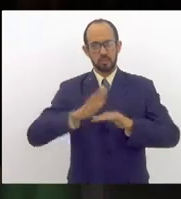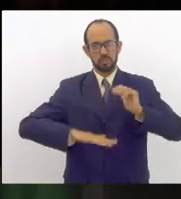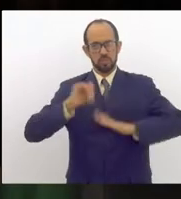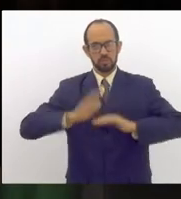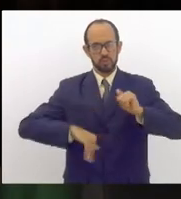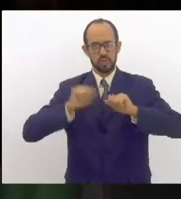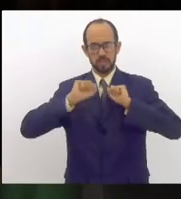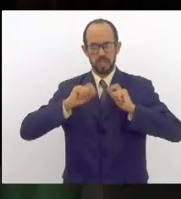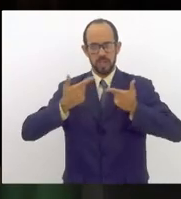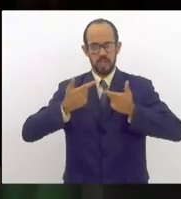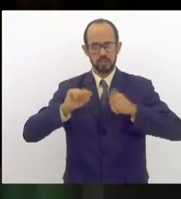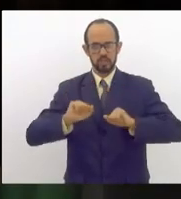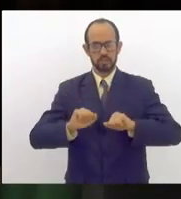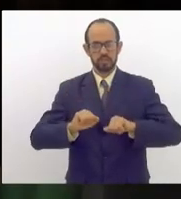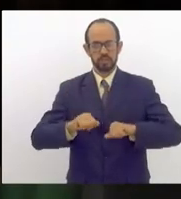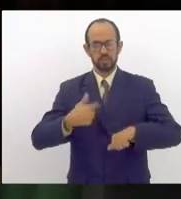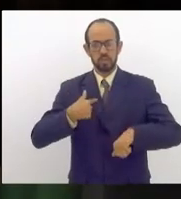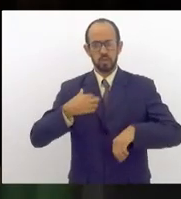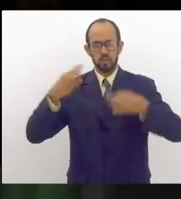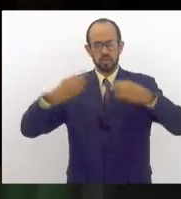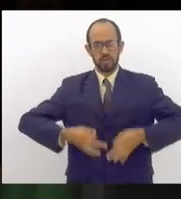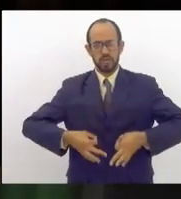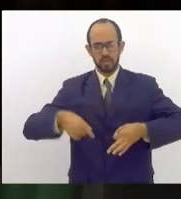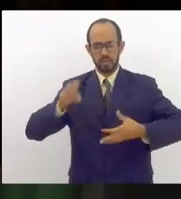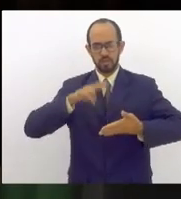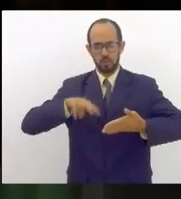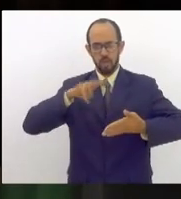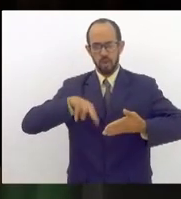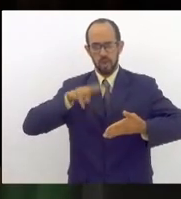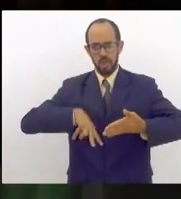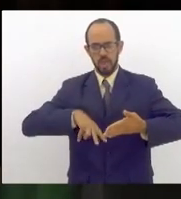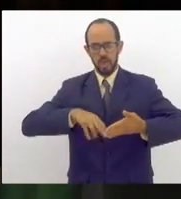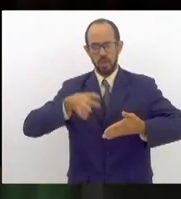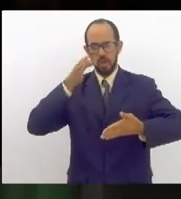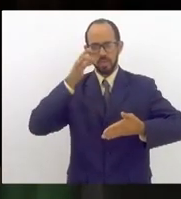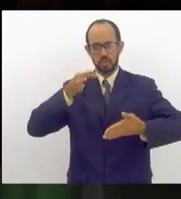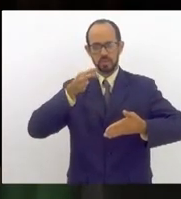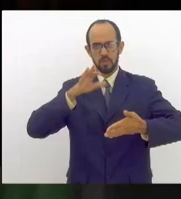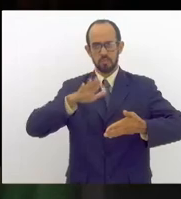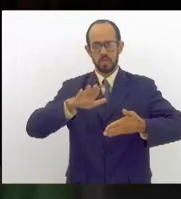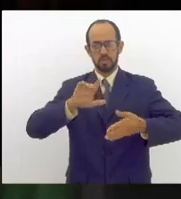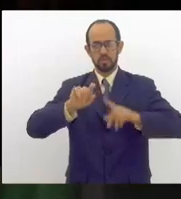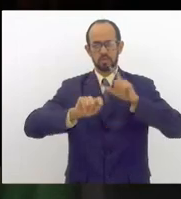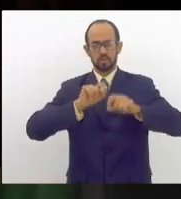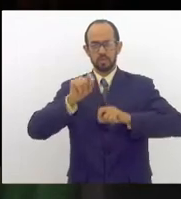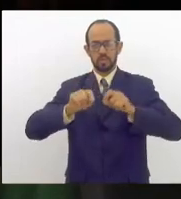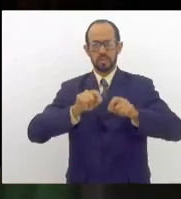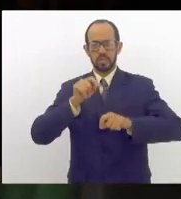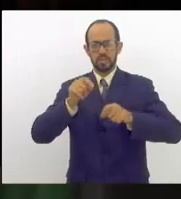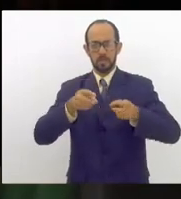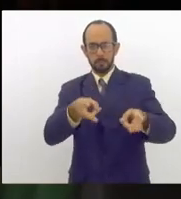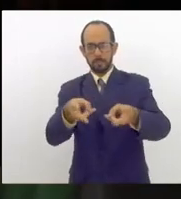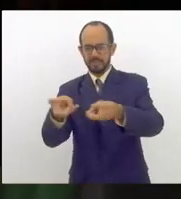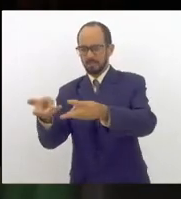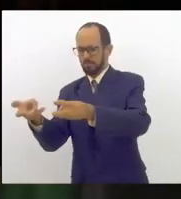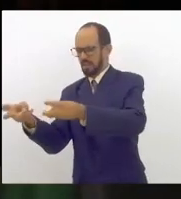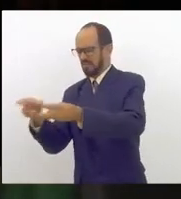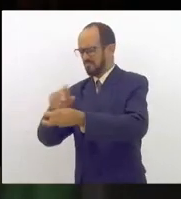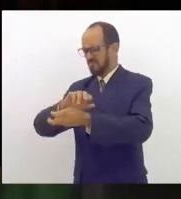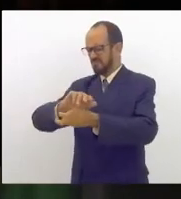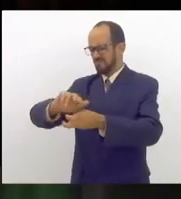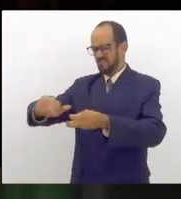da leis e com certeza vou ler com muita atenção mas ouvir aqui várias pessoas